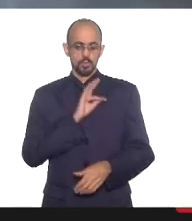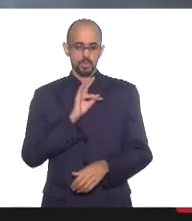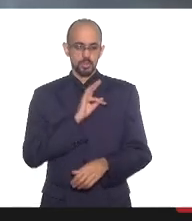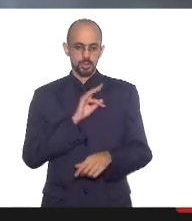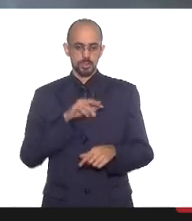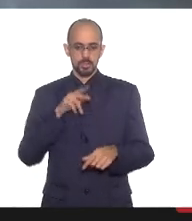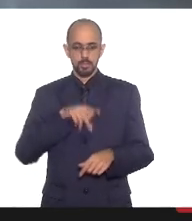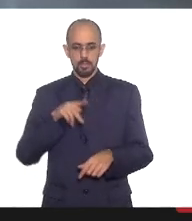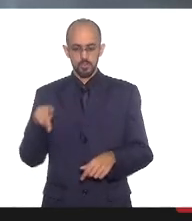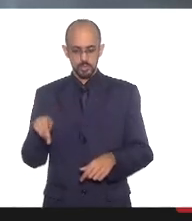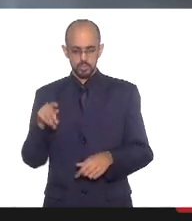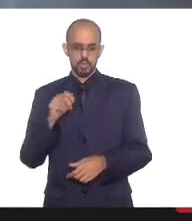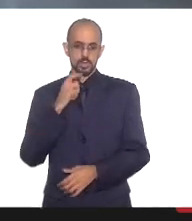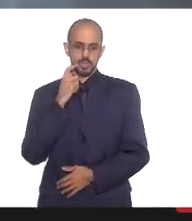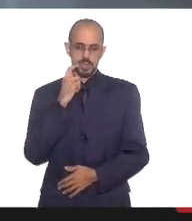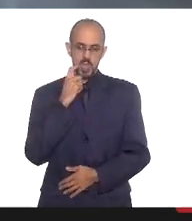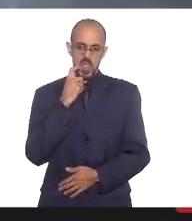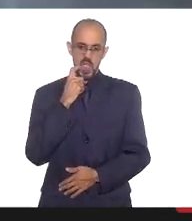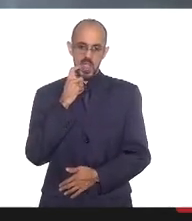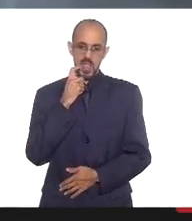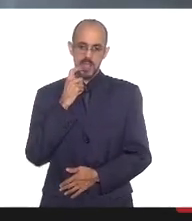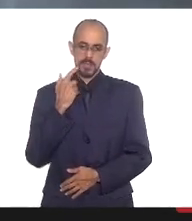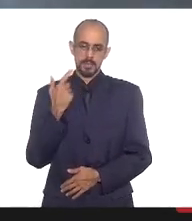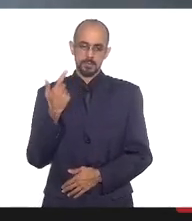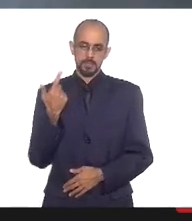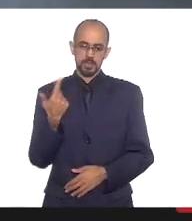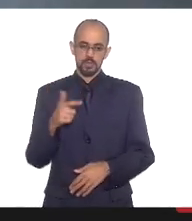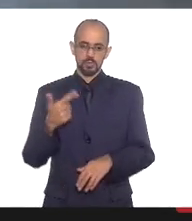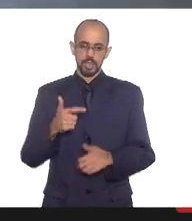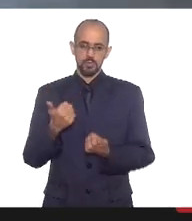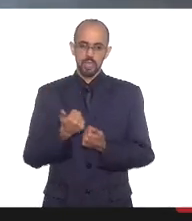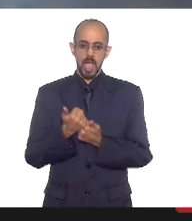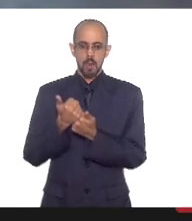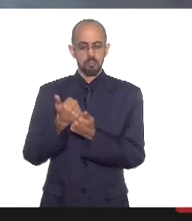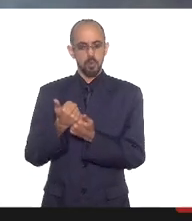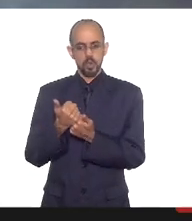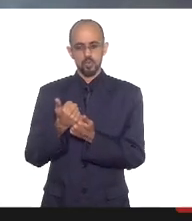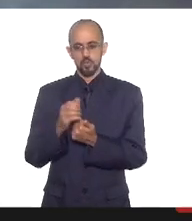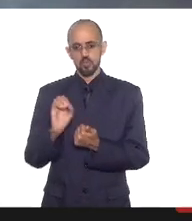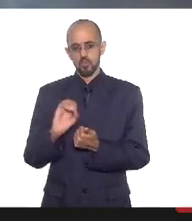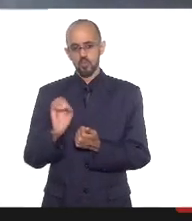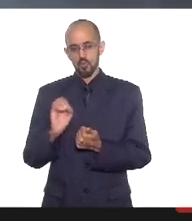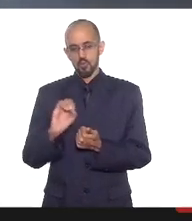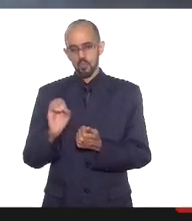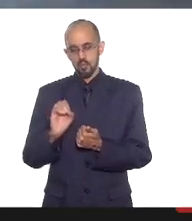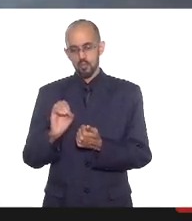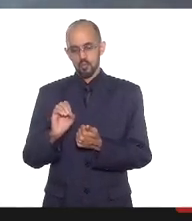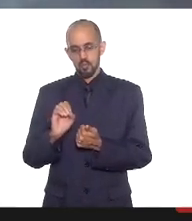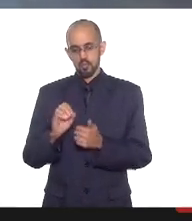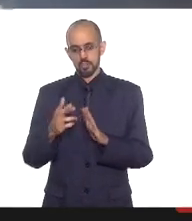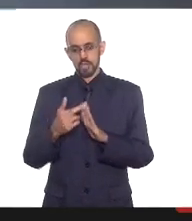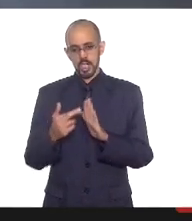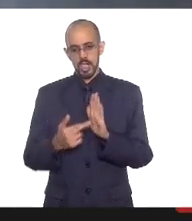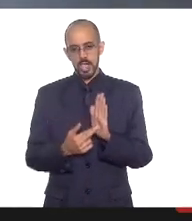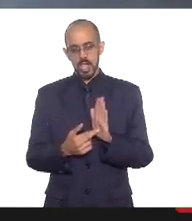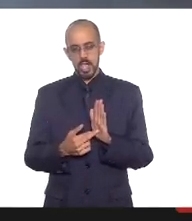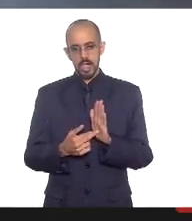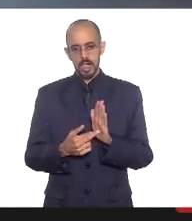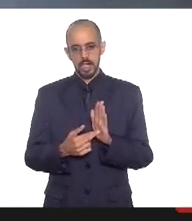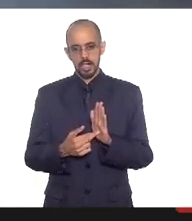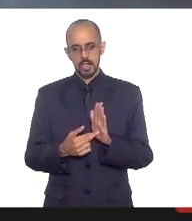professores é sem qualquer apoio e critérios técnicos e científicos locais que